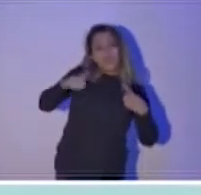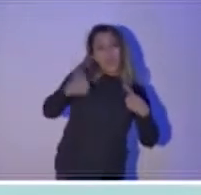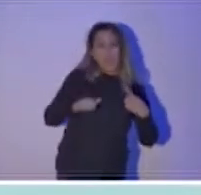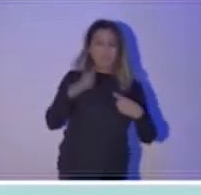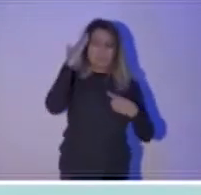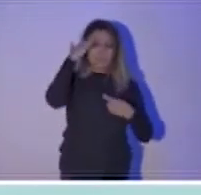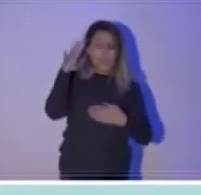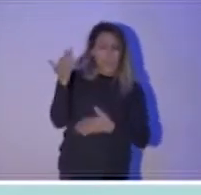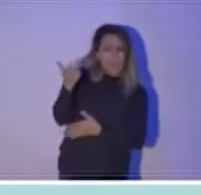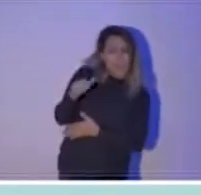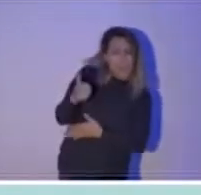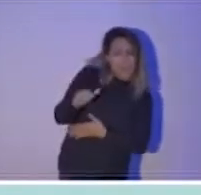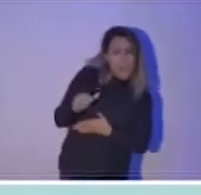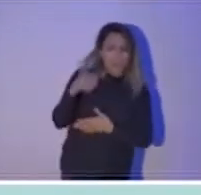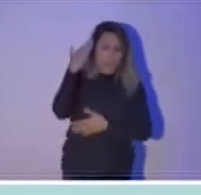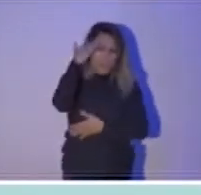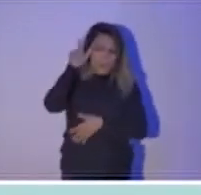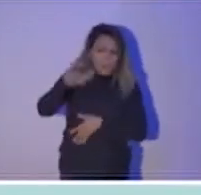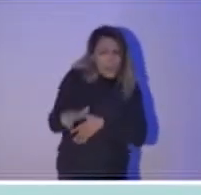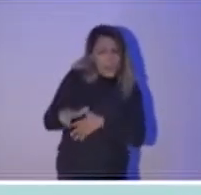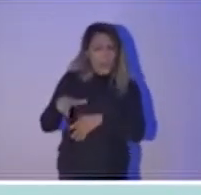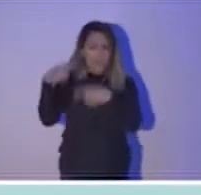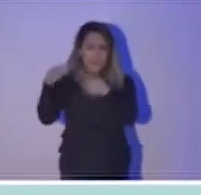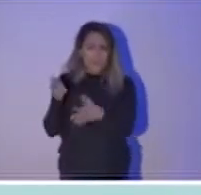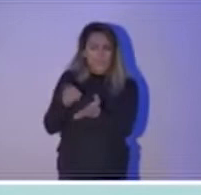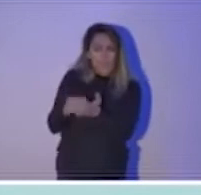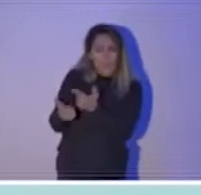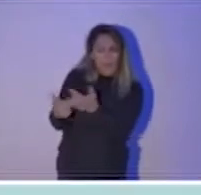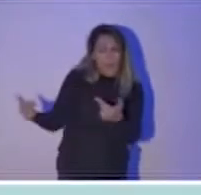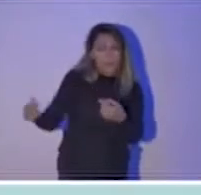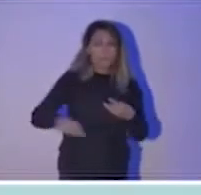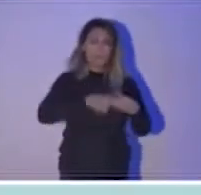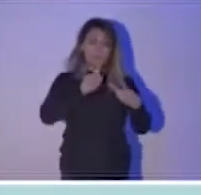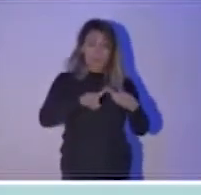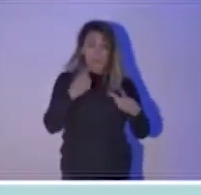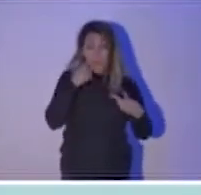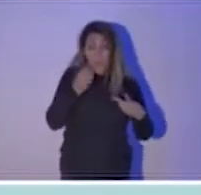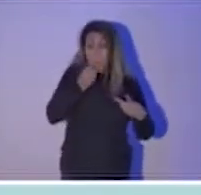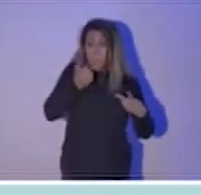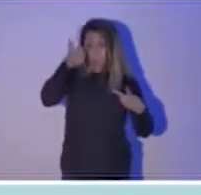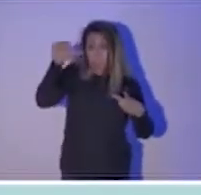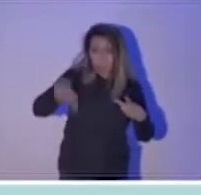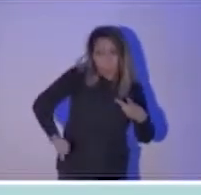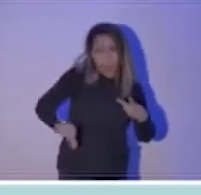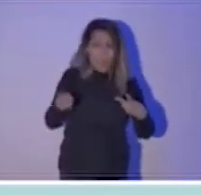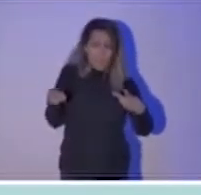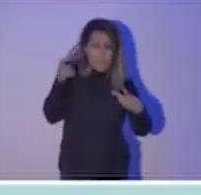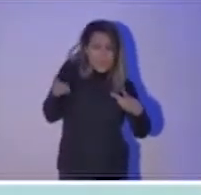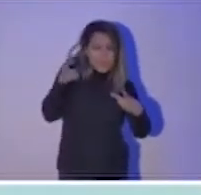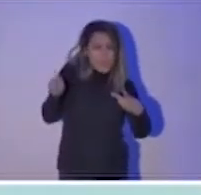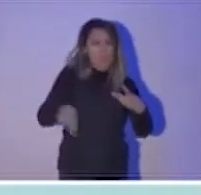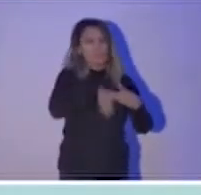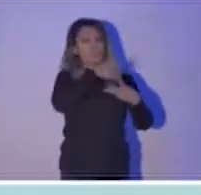diagnosticar, eu avalio para analisar o que está bom e o que não está bom, e eu tenho na